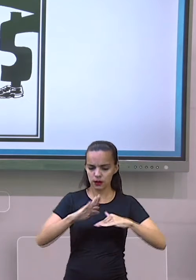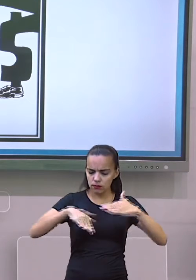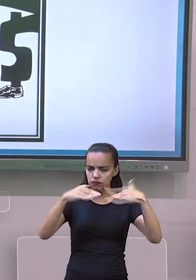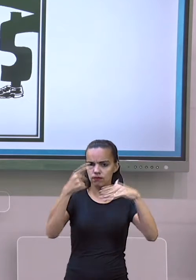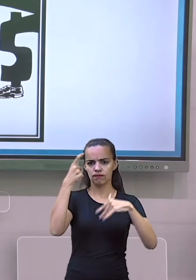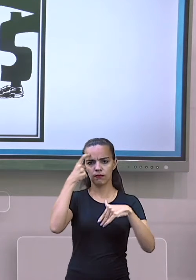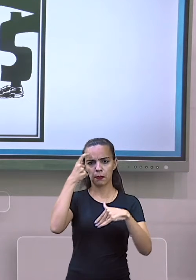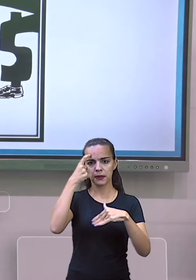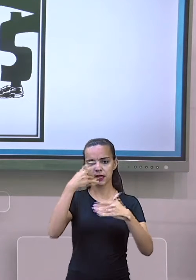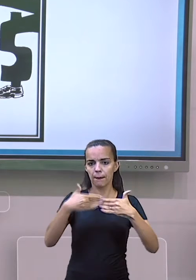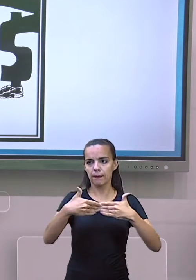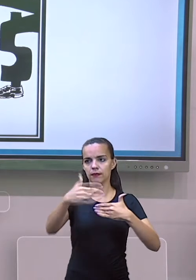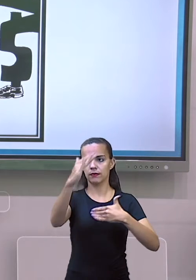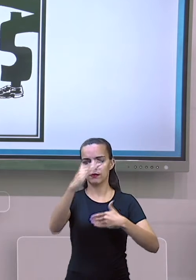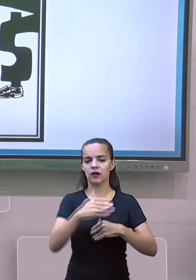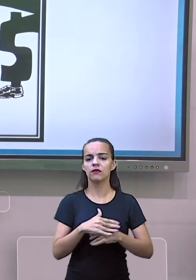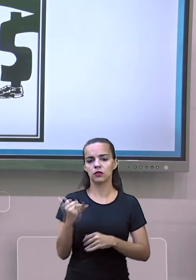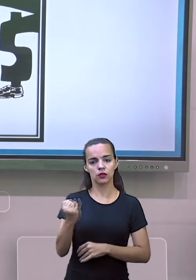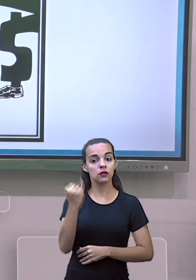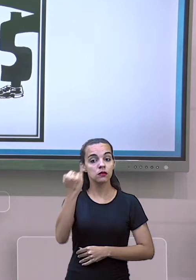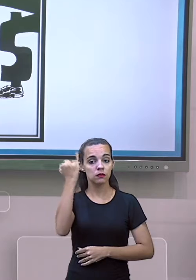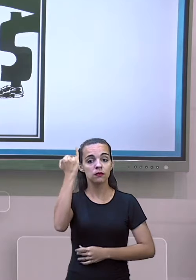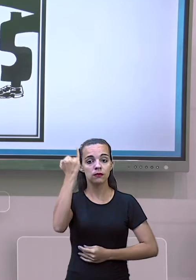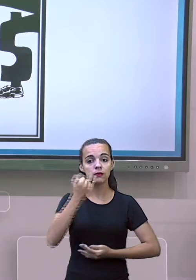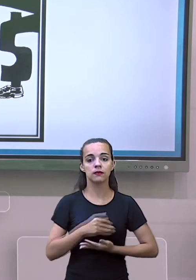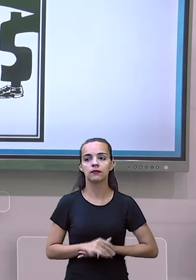Então, uma luta constante.